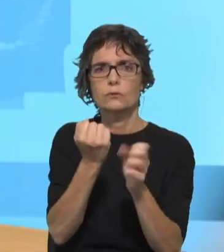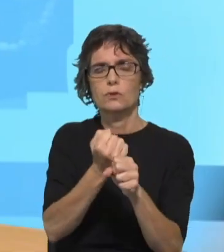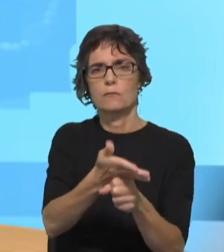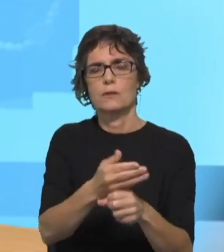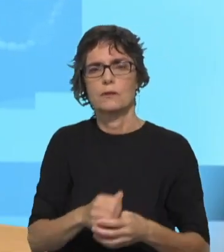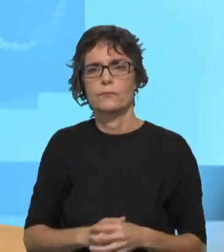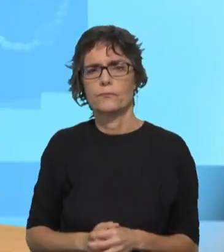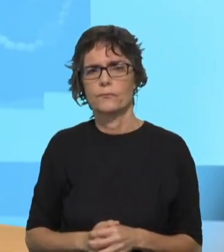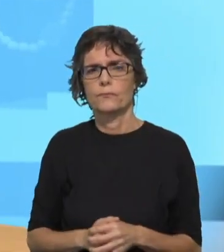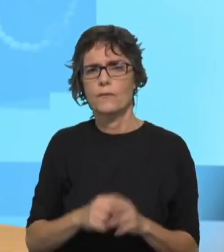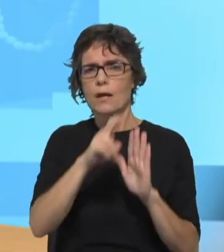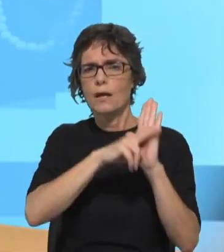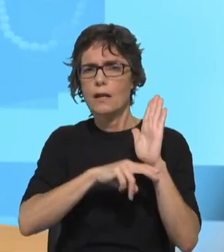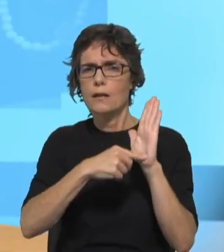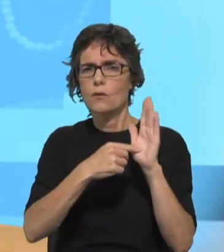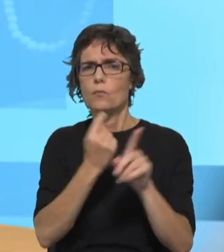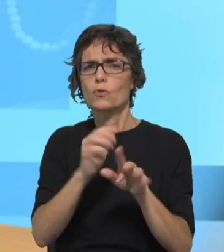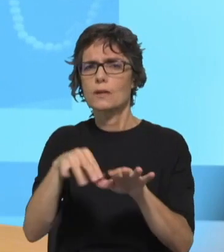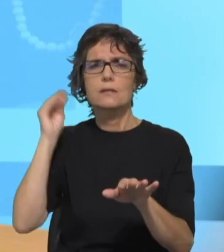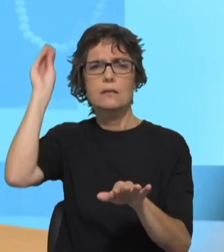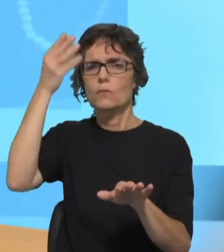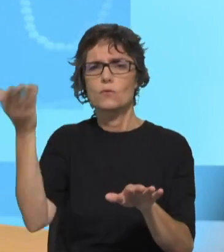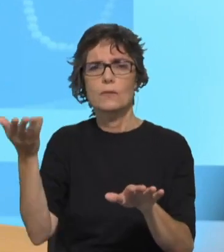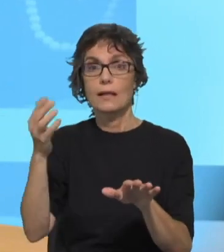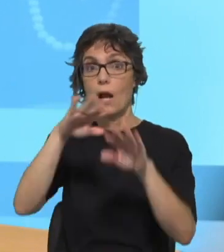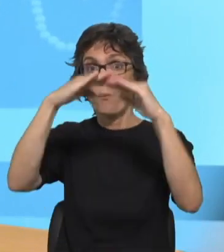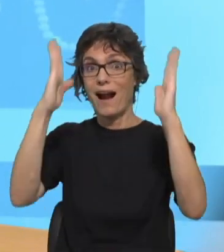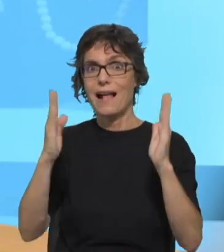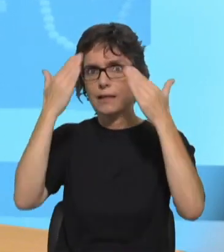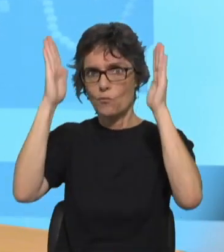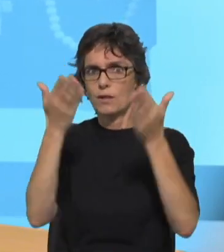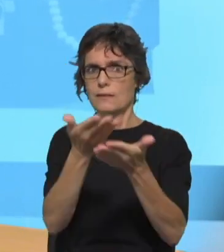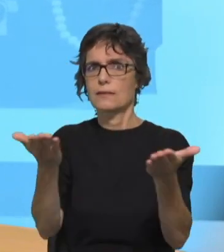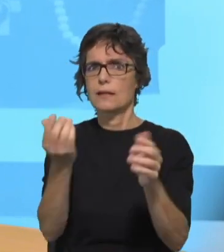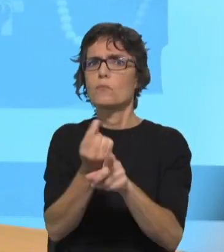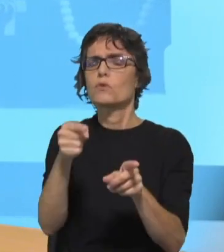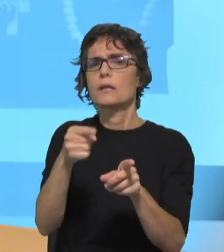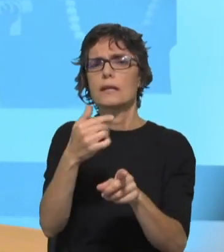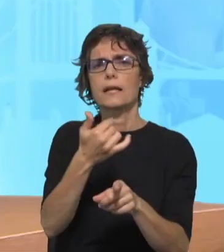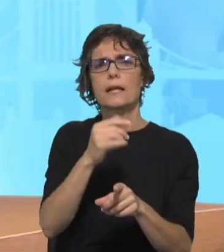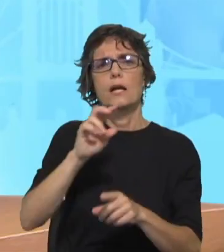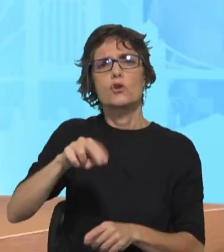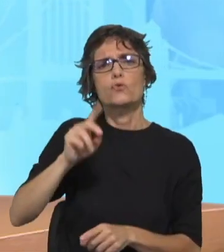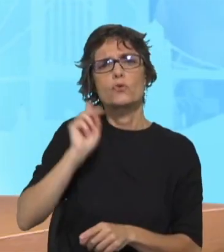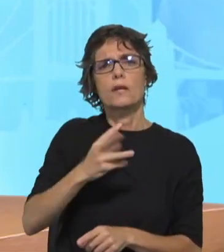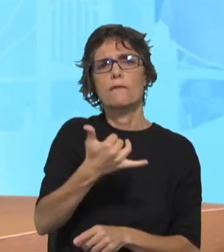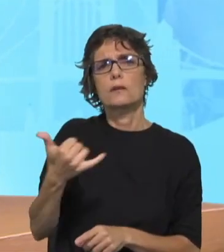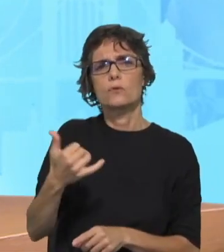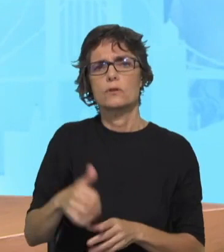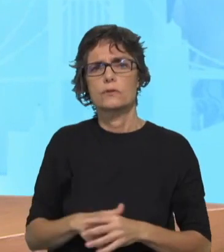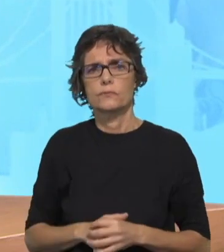Aedo, a apresentação deste relatório na Casa da Democracia, na Assembleia da República, e neste dia 22 de junho? Bom, é muito